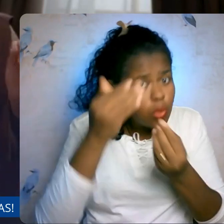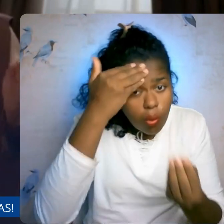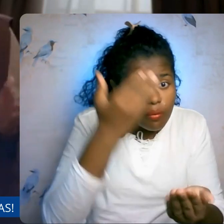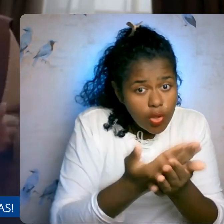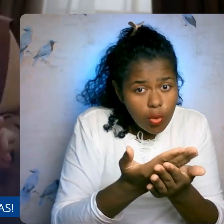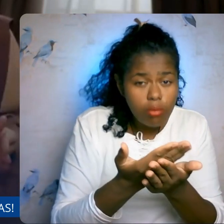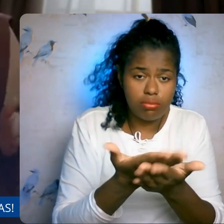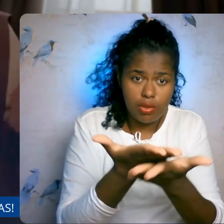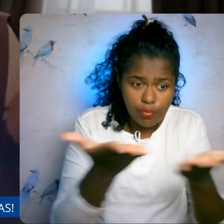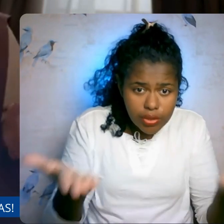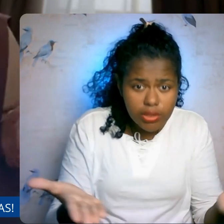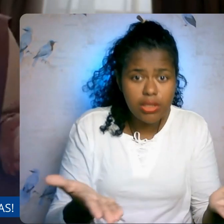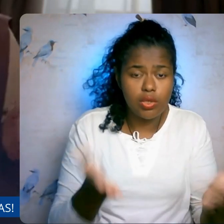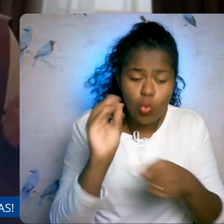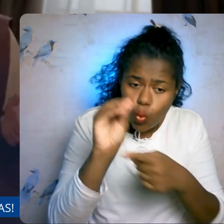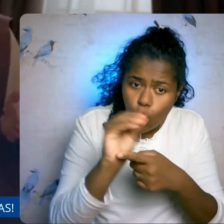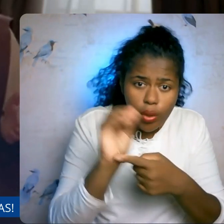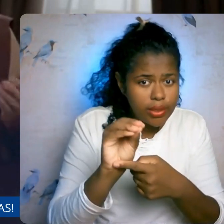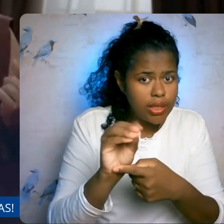não constrangidos, mas